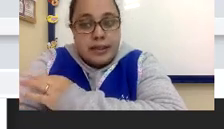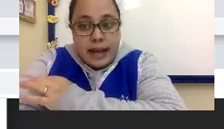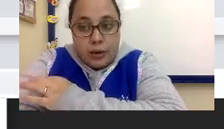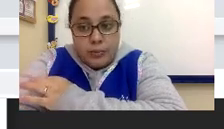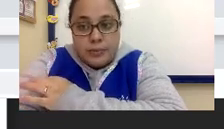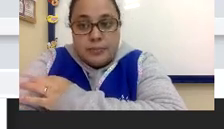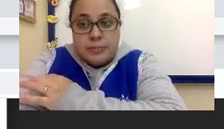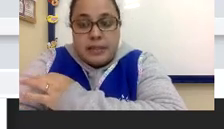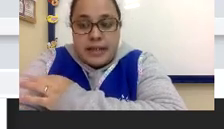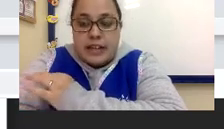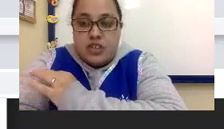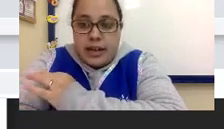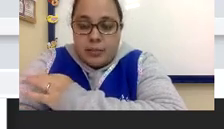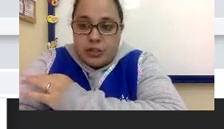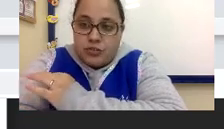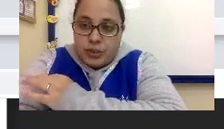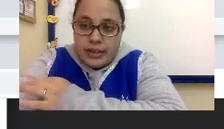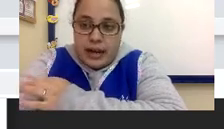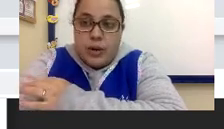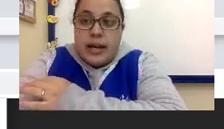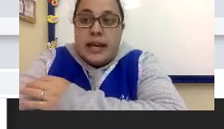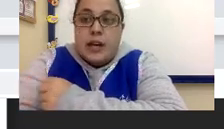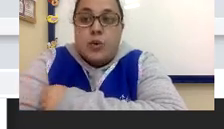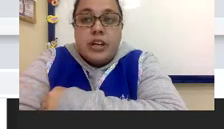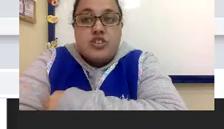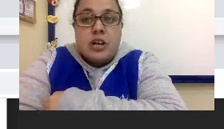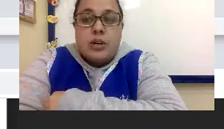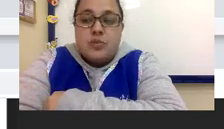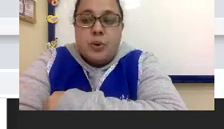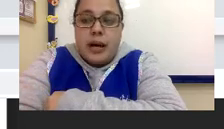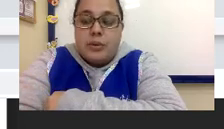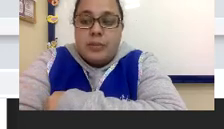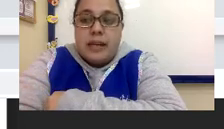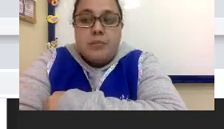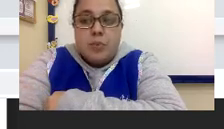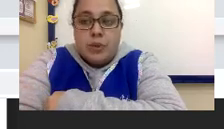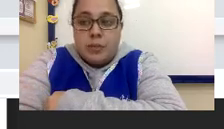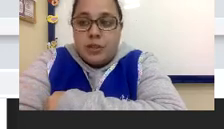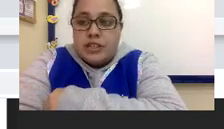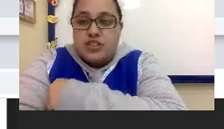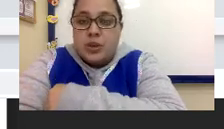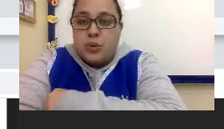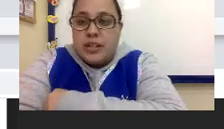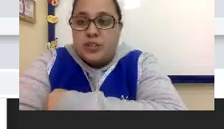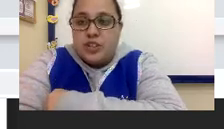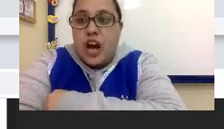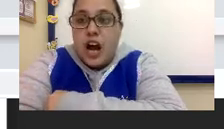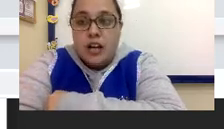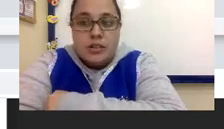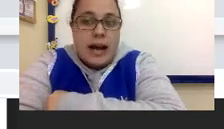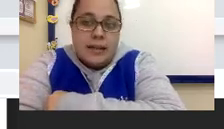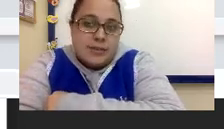fio dental, passar aí diariamente o fio dental, e o enxaguante bucal também, que é muito importante, que cuida aí do